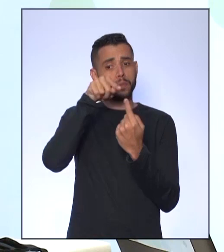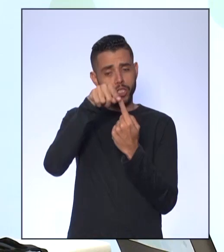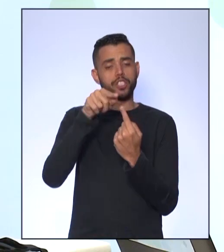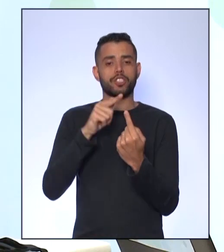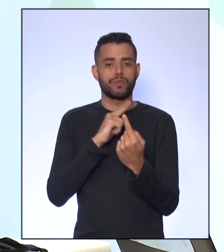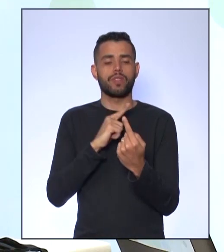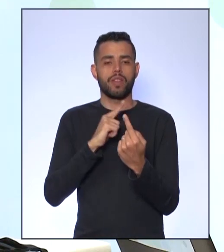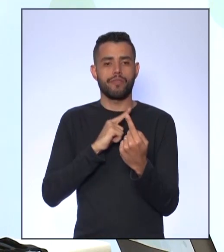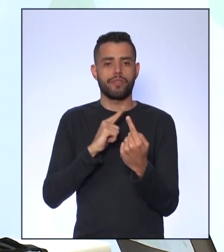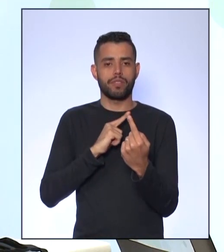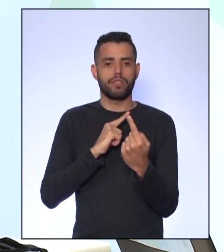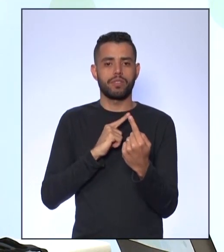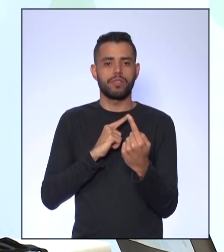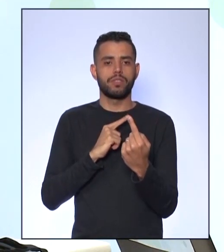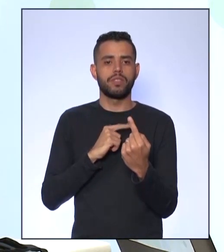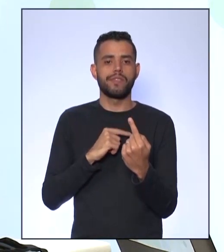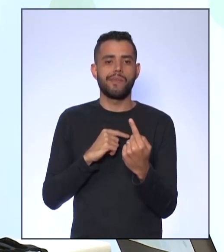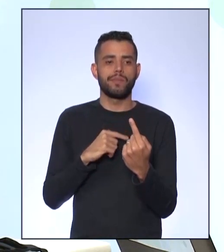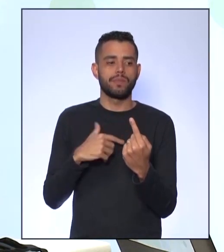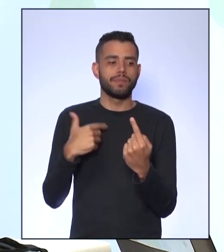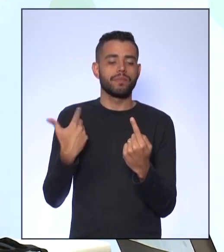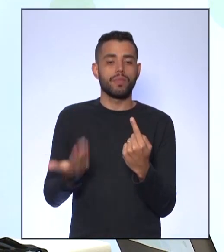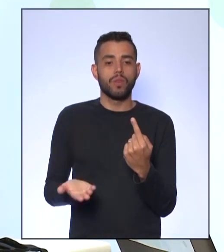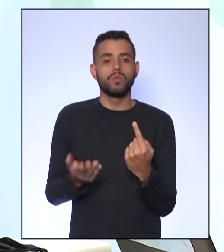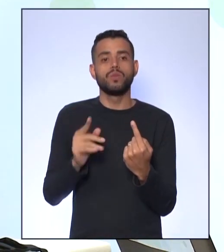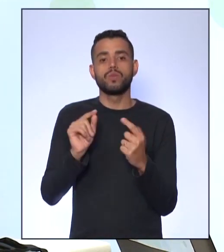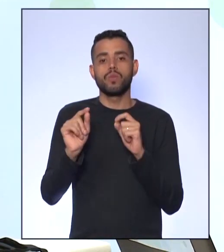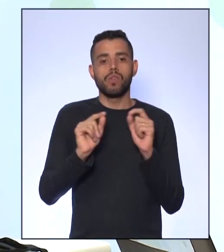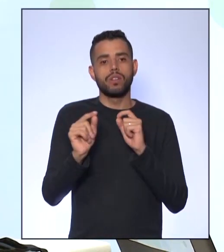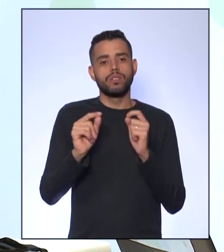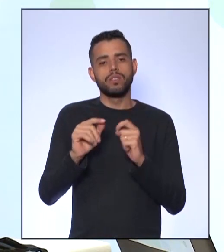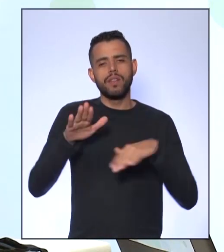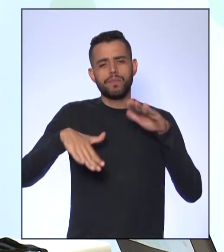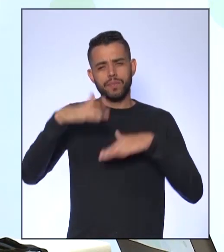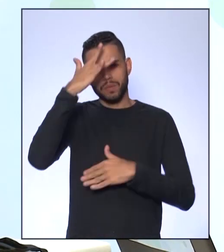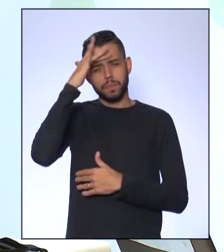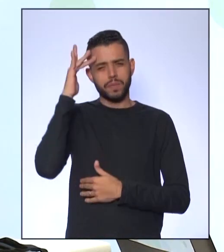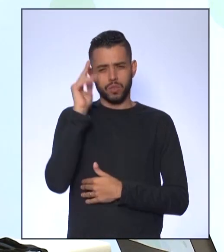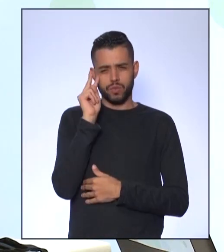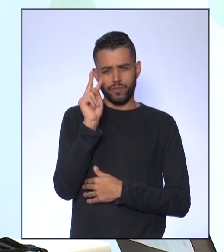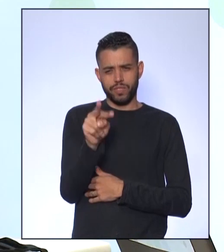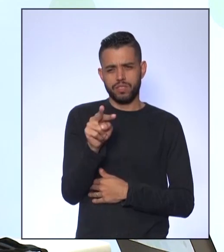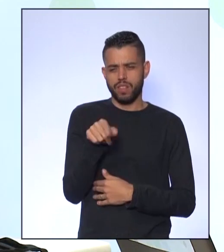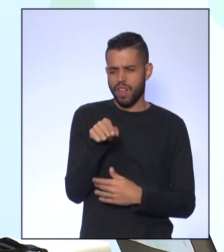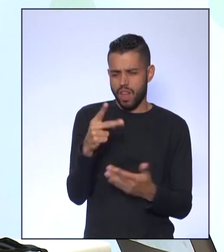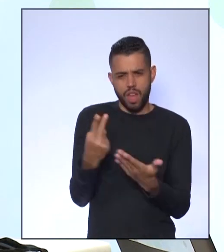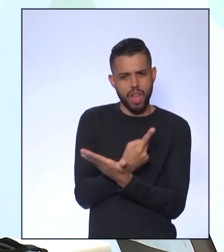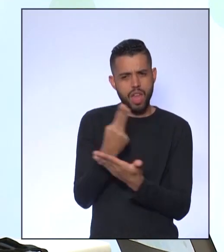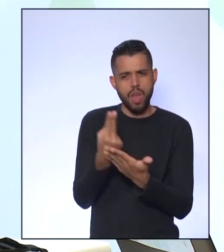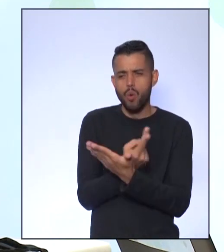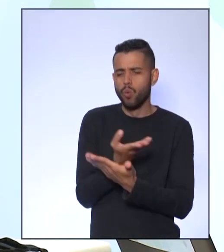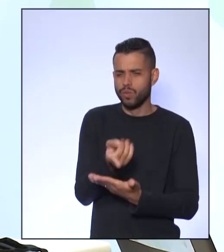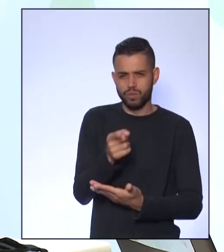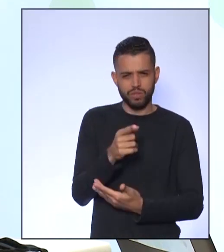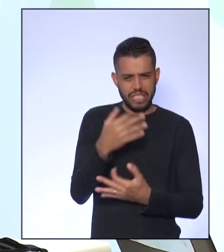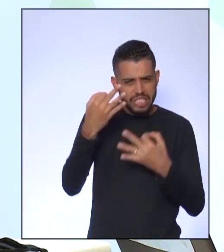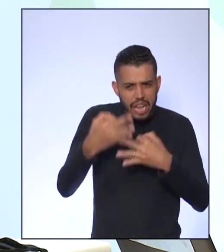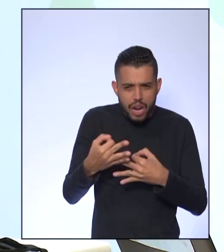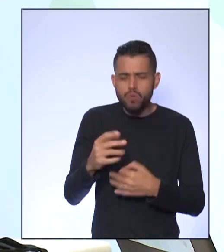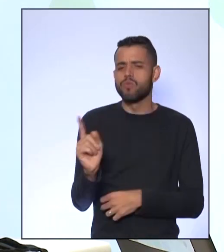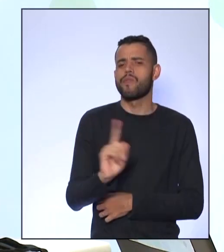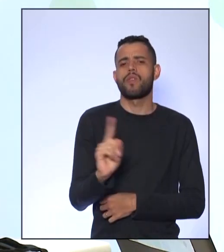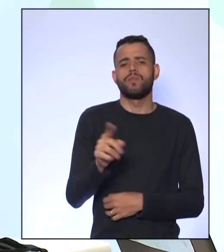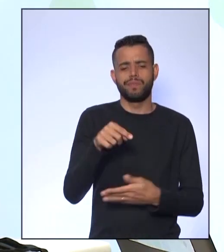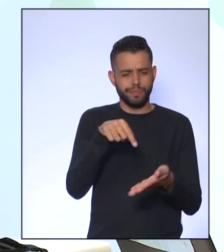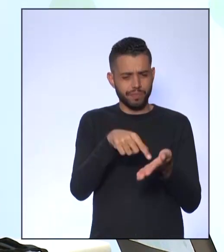né? Então, muitos olhando isso falam assim, nossa, teve erro, isso não é normal, olha aqui como está